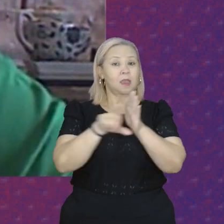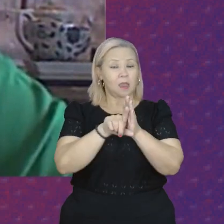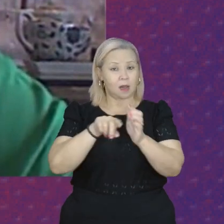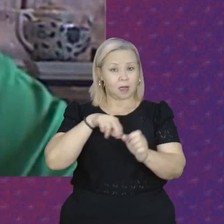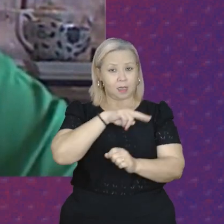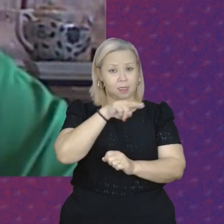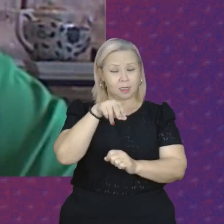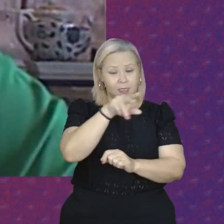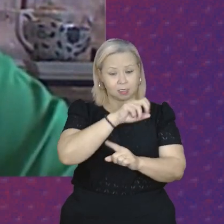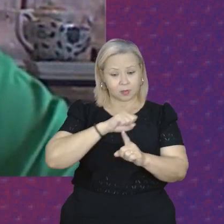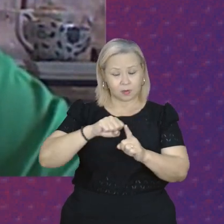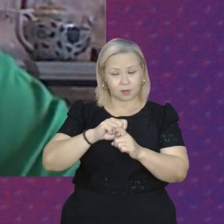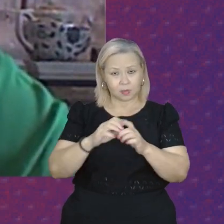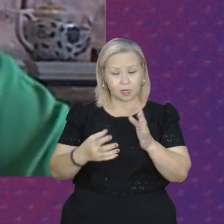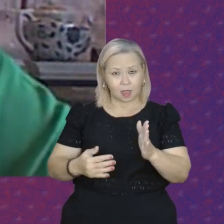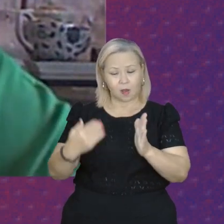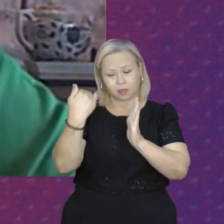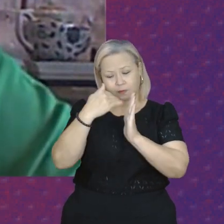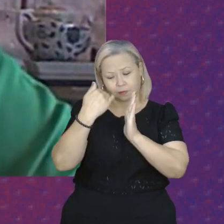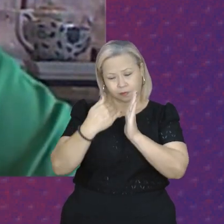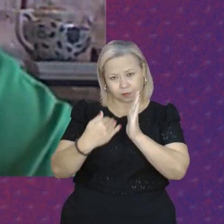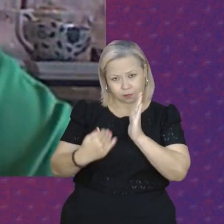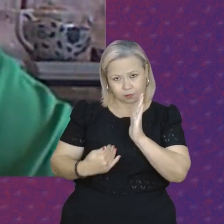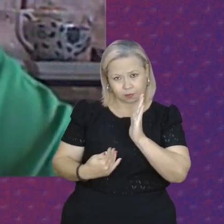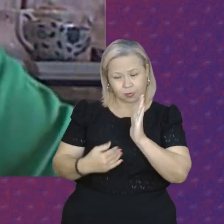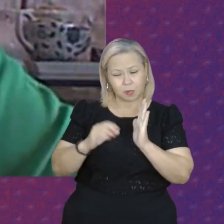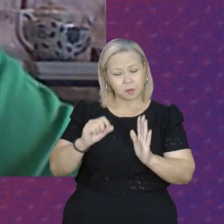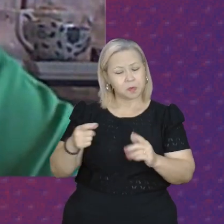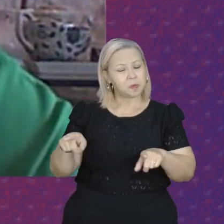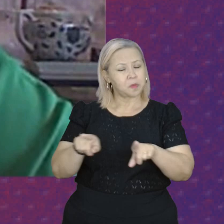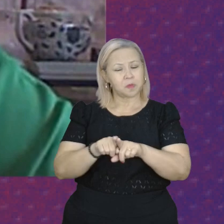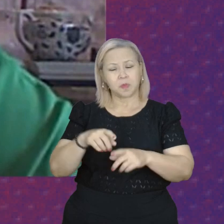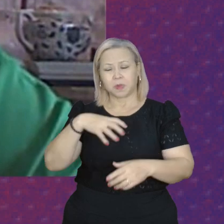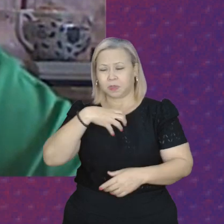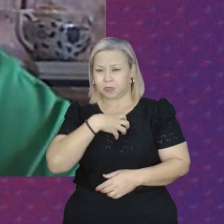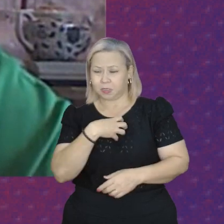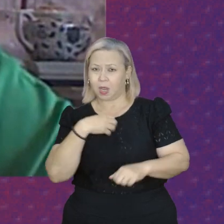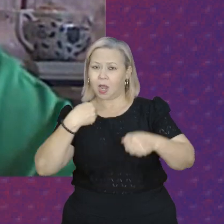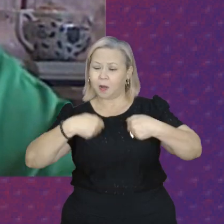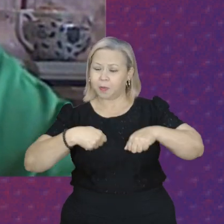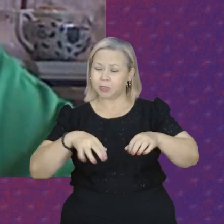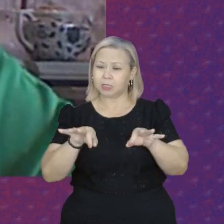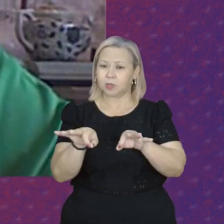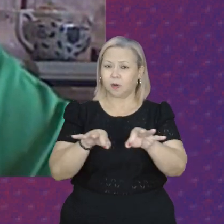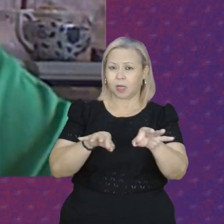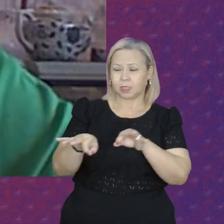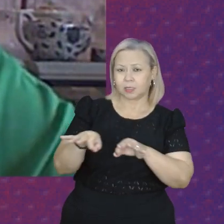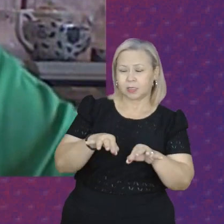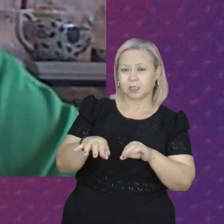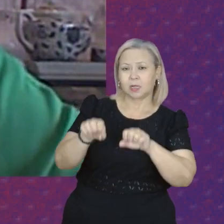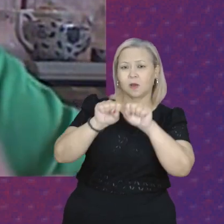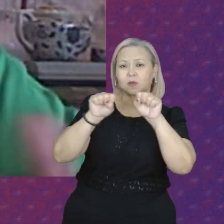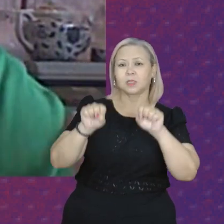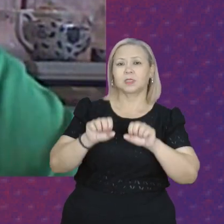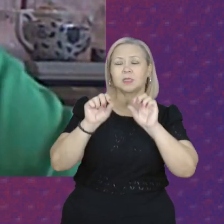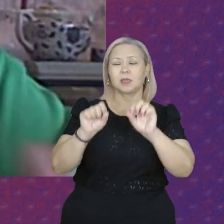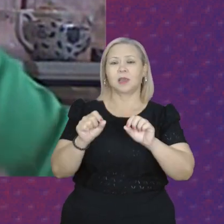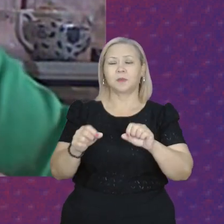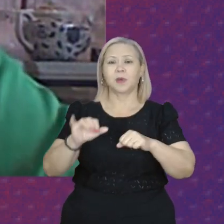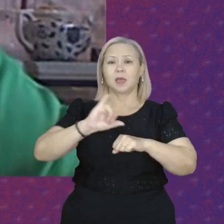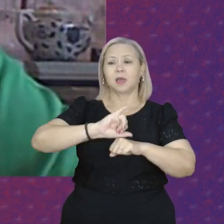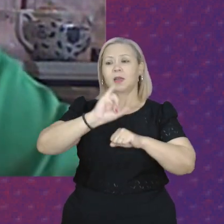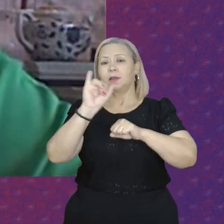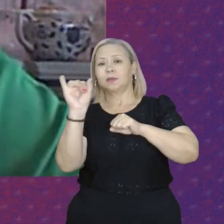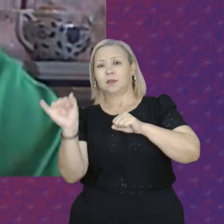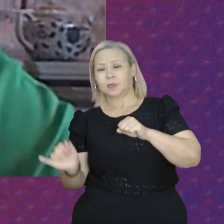Social, ela estabelece, né, o mesmo sentido. Era preciso organizar um sistema descentralizado